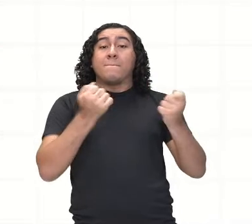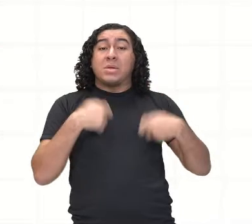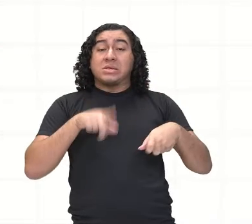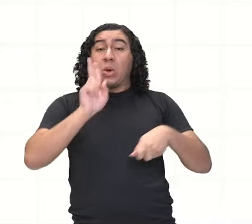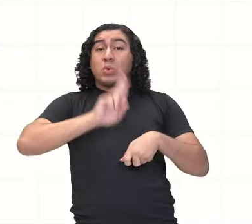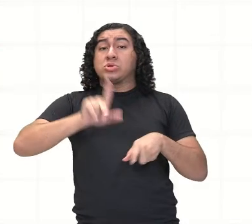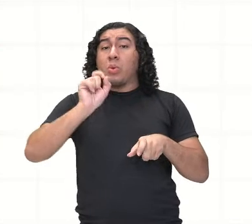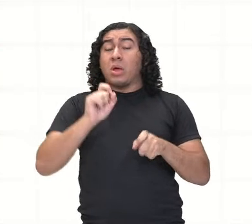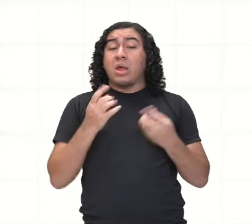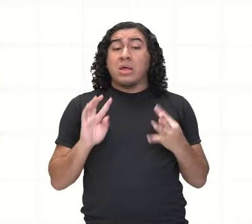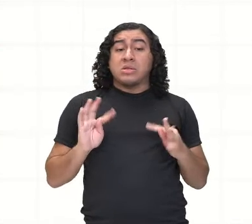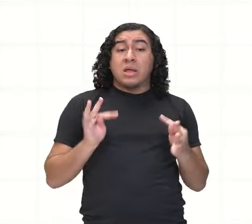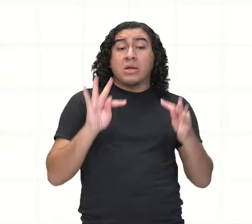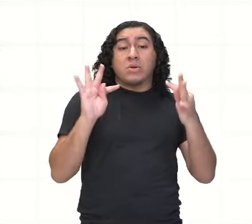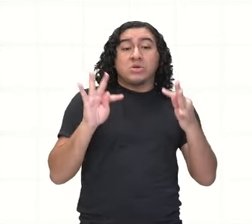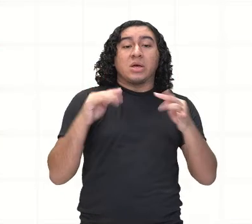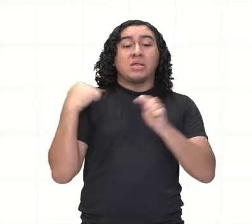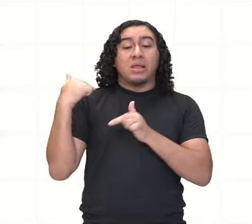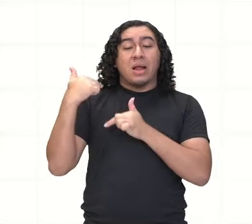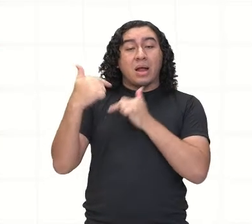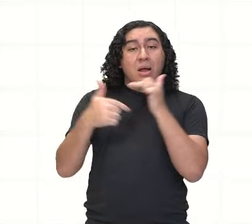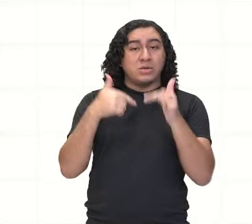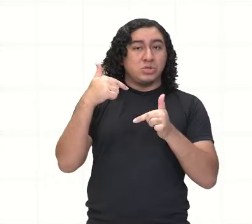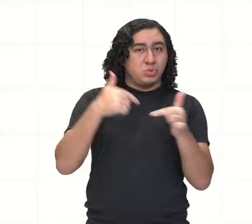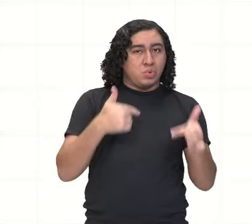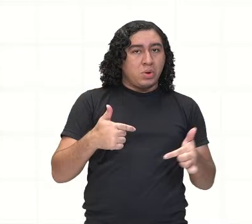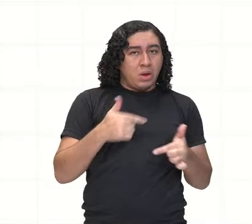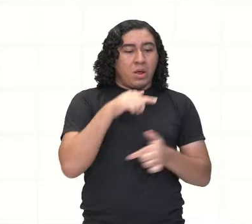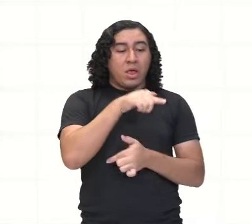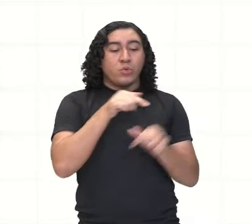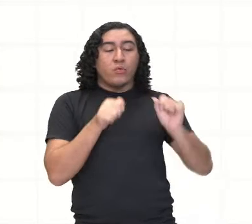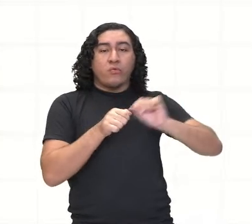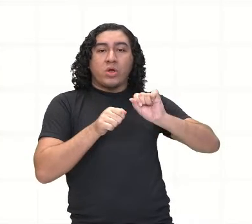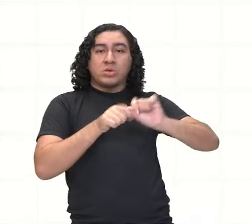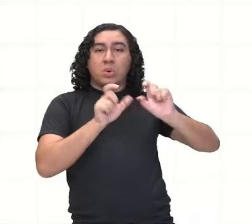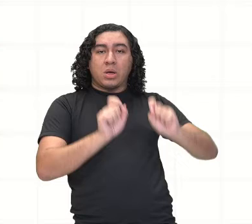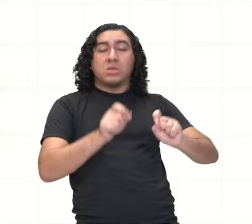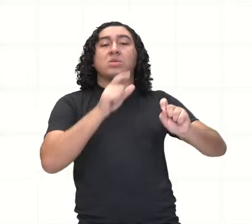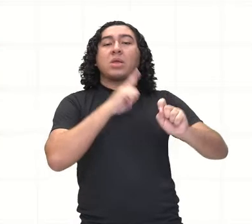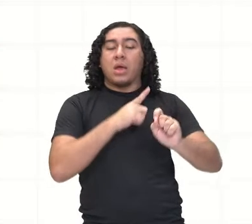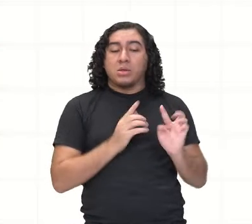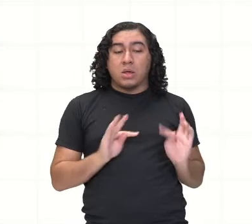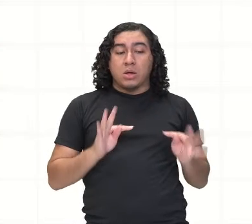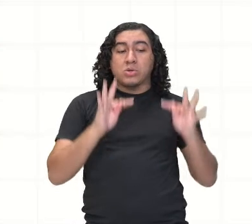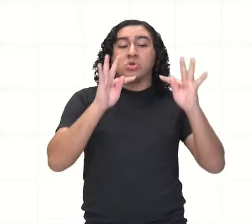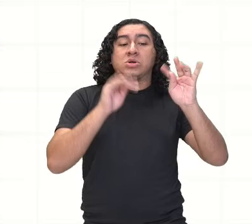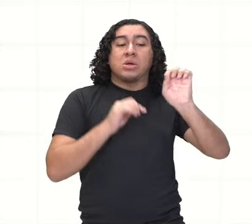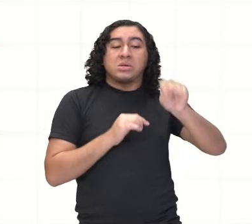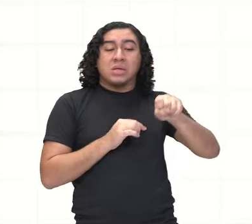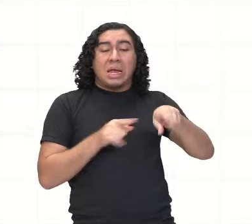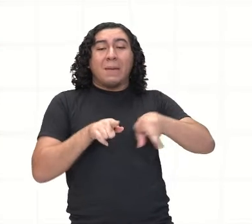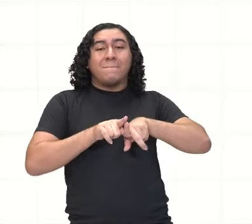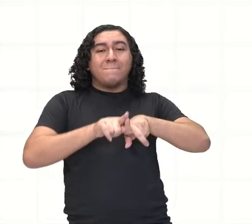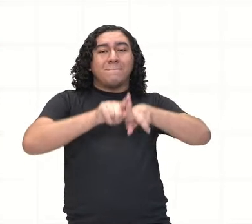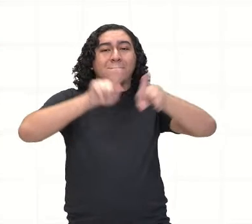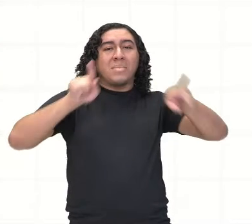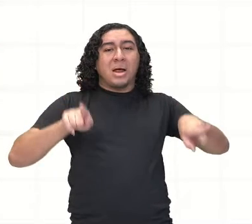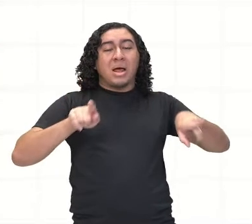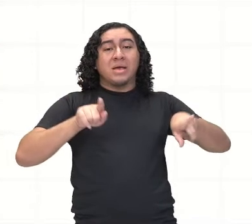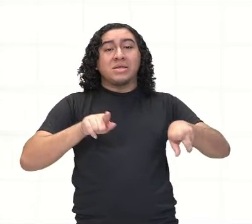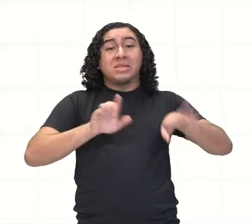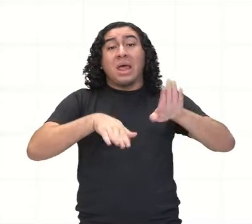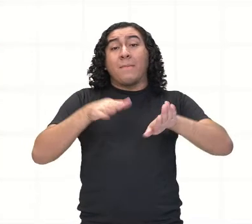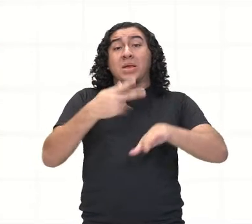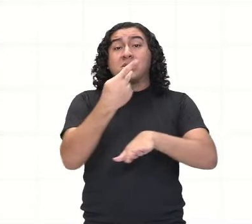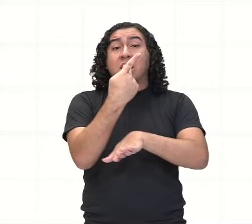mais tradicionais. Então, eles desenvolveram tecnologias de acordo com as suas necessidades